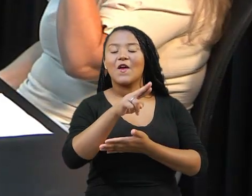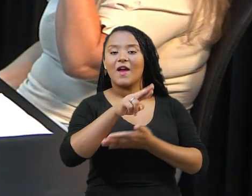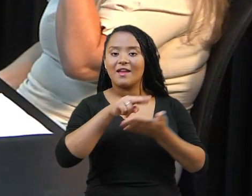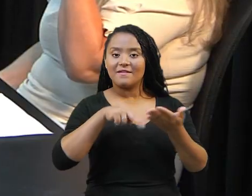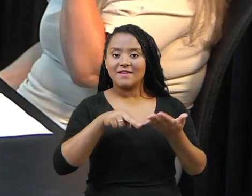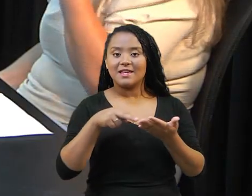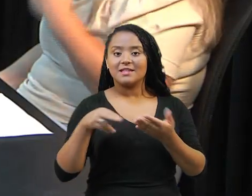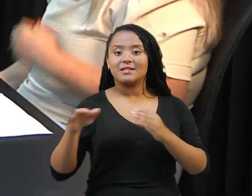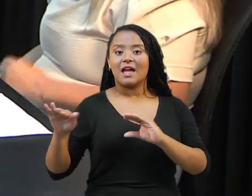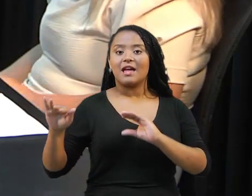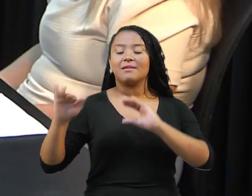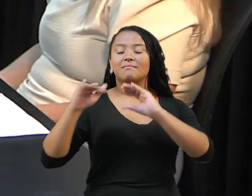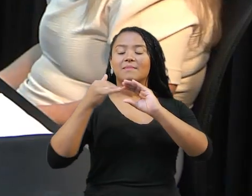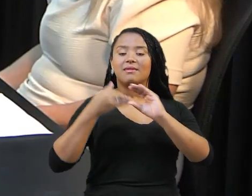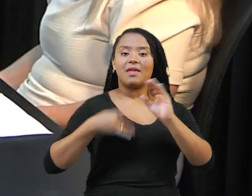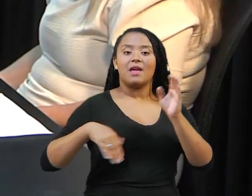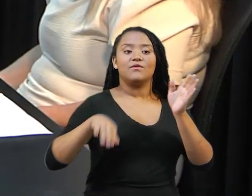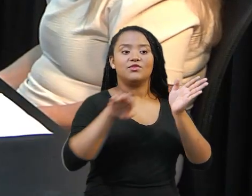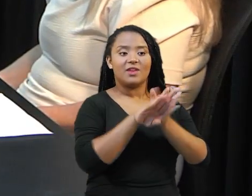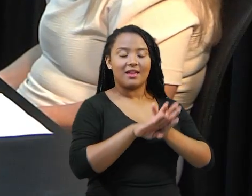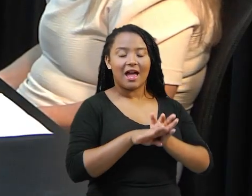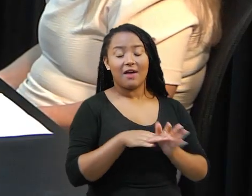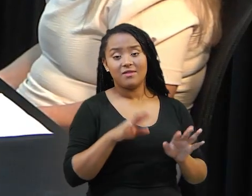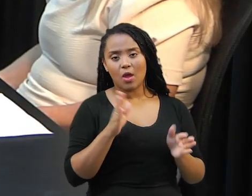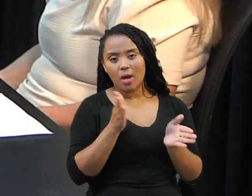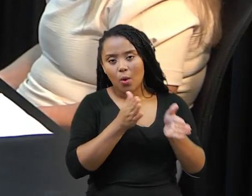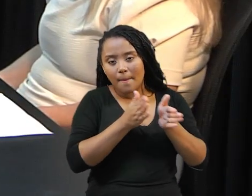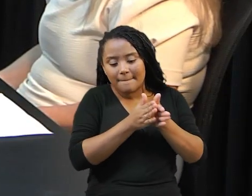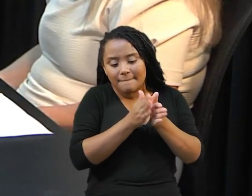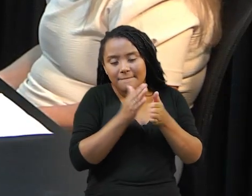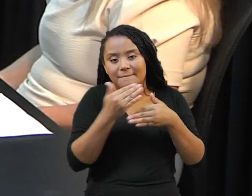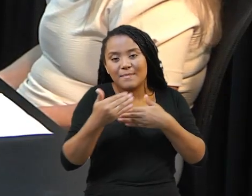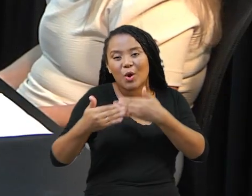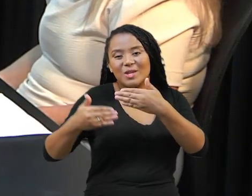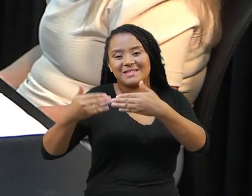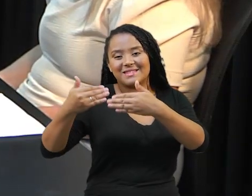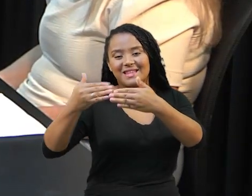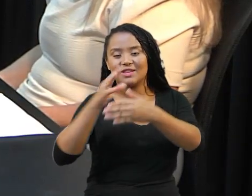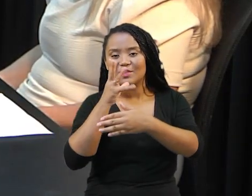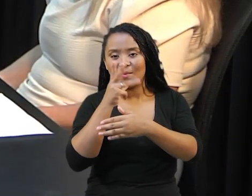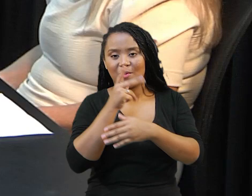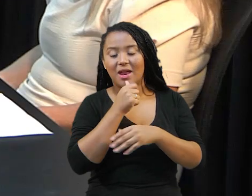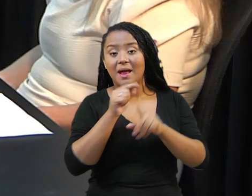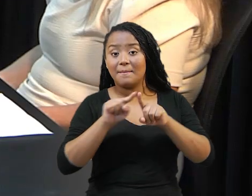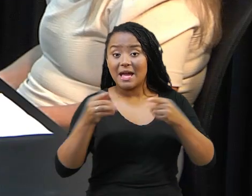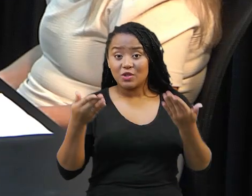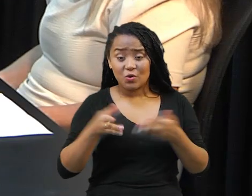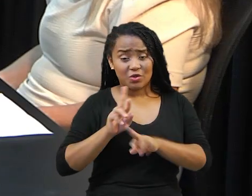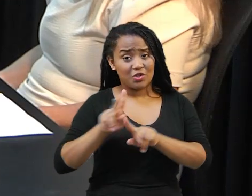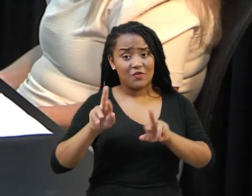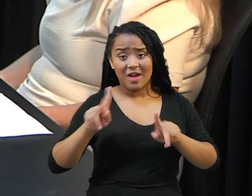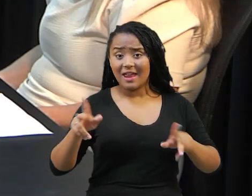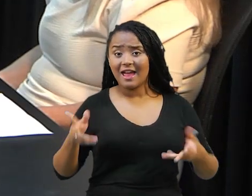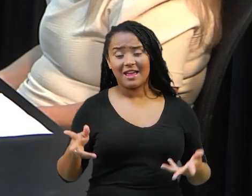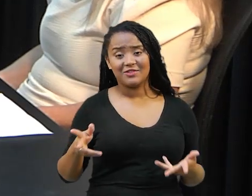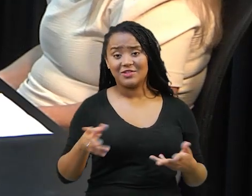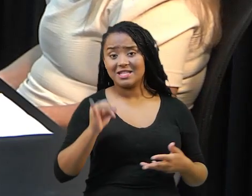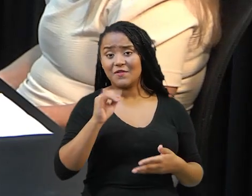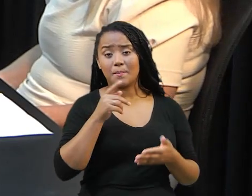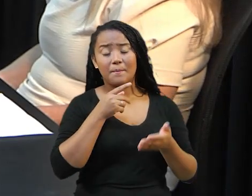dia, a gente tem informação na mão, né? Essa é a maravilha. Então, hoje a gente tem em tempo real,